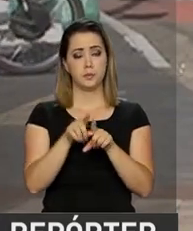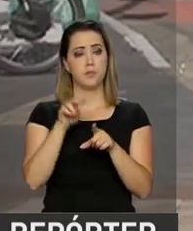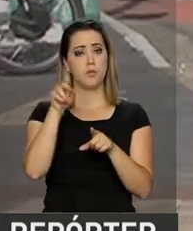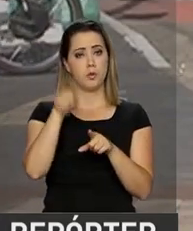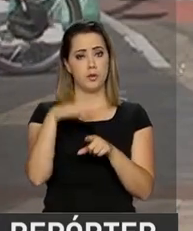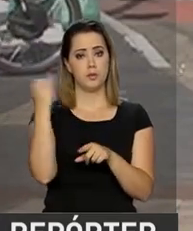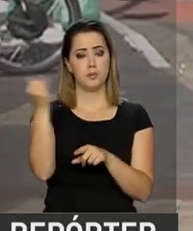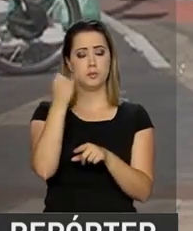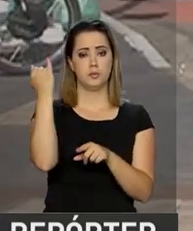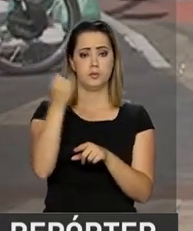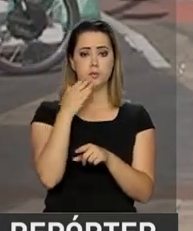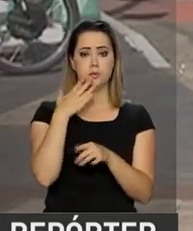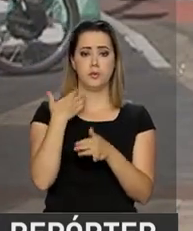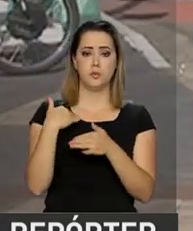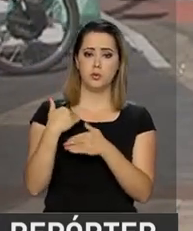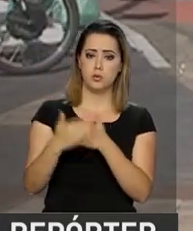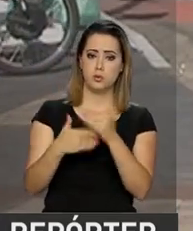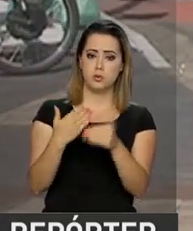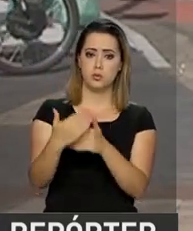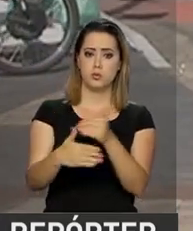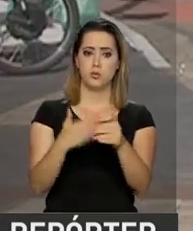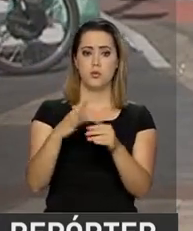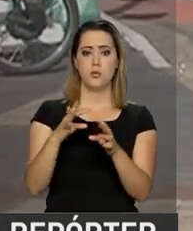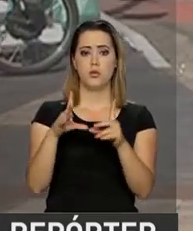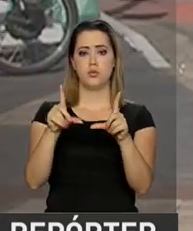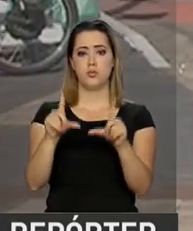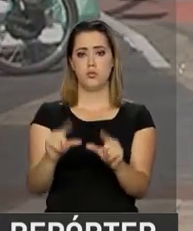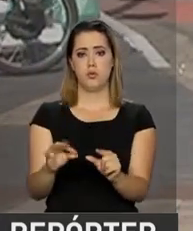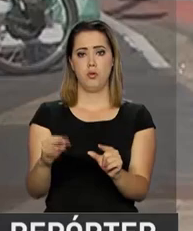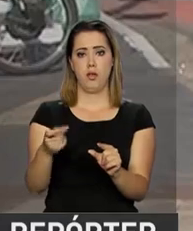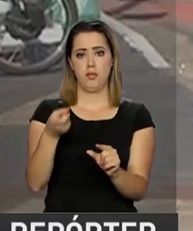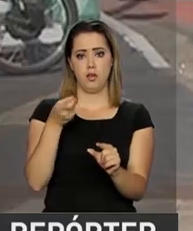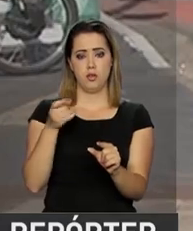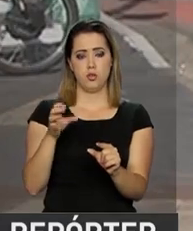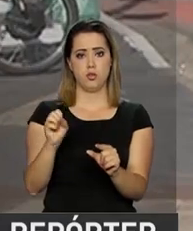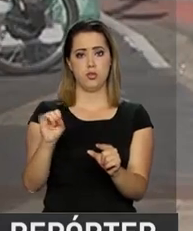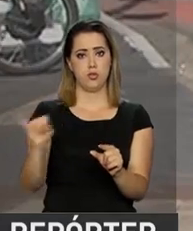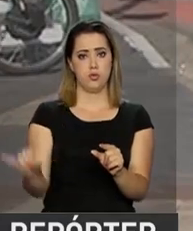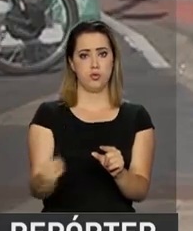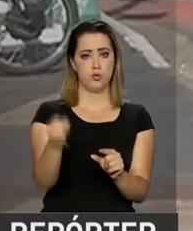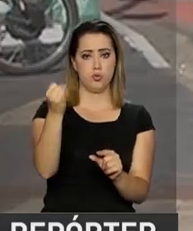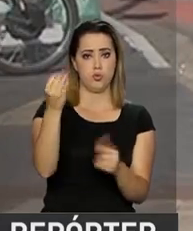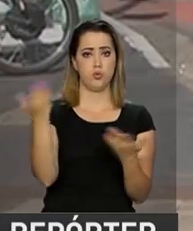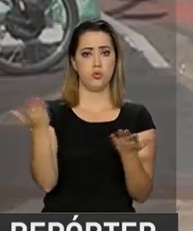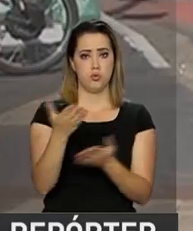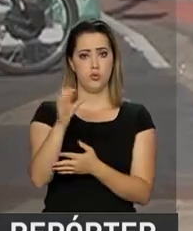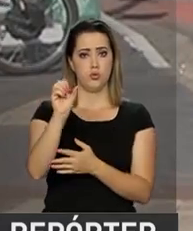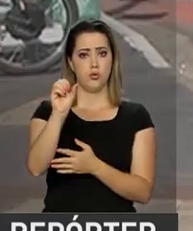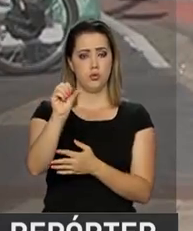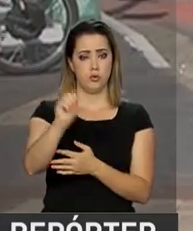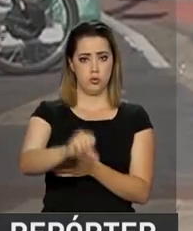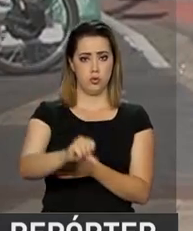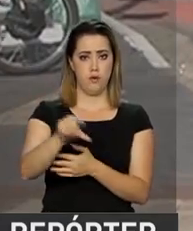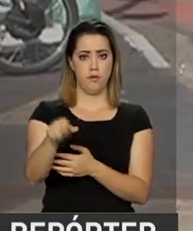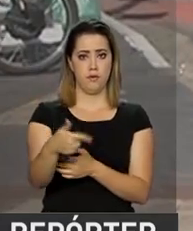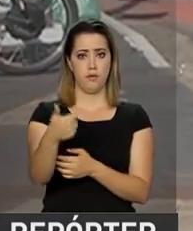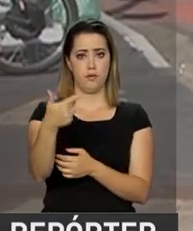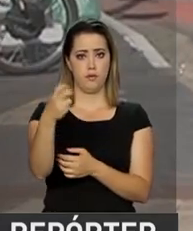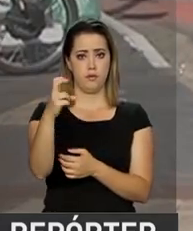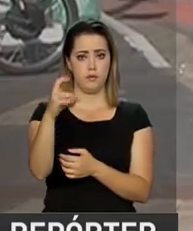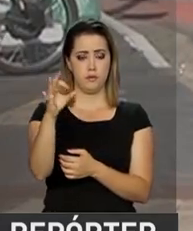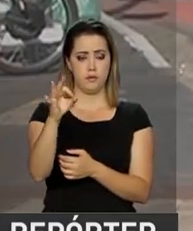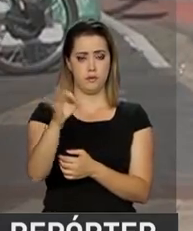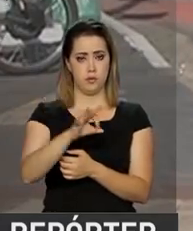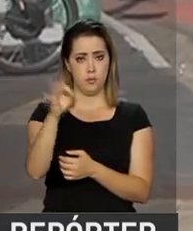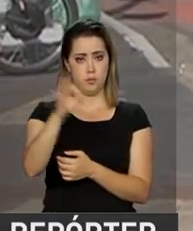O que é fundamental para se manter a redução da taxa celic que hoje está em 9,25% o menor percentual desde